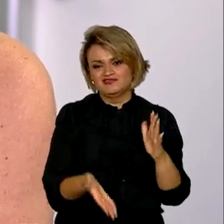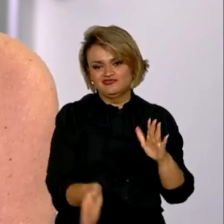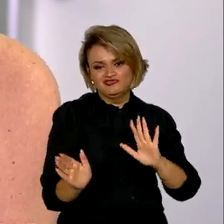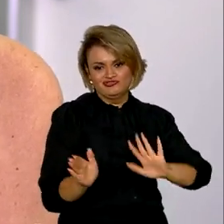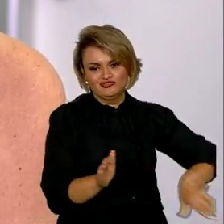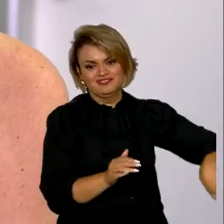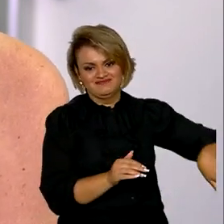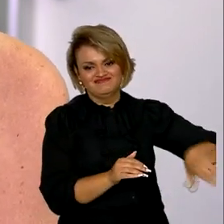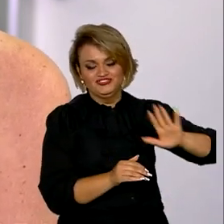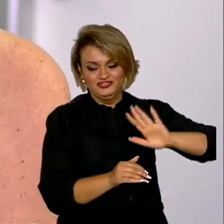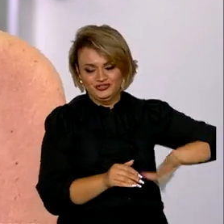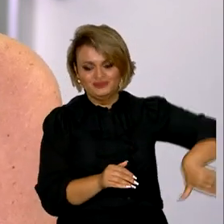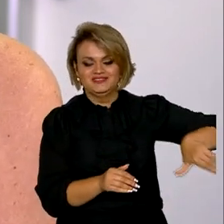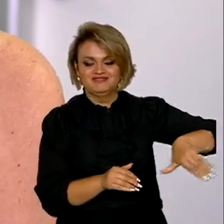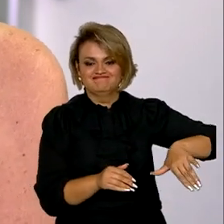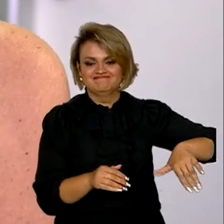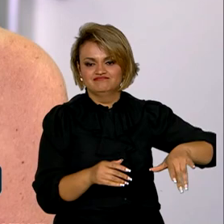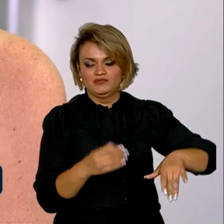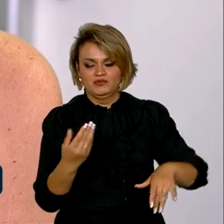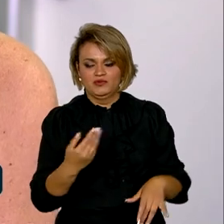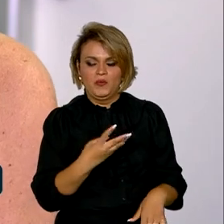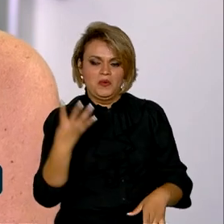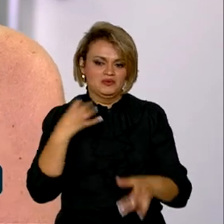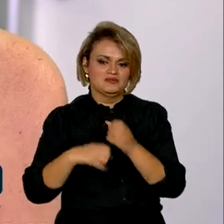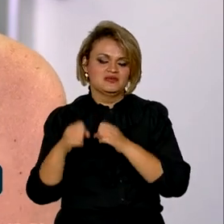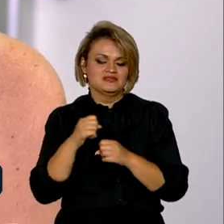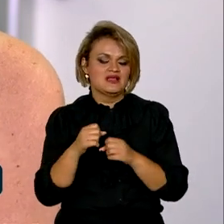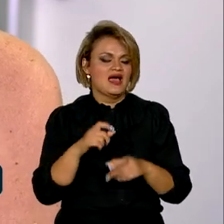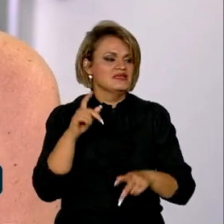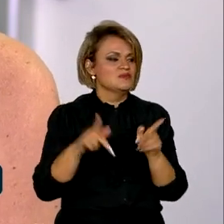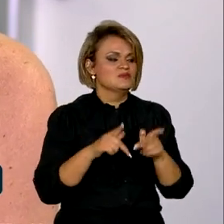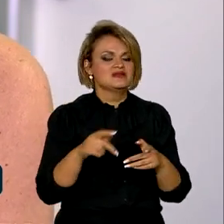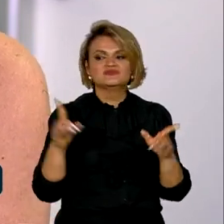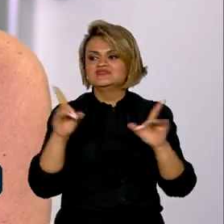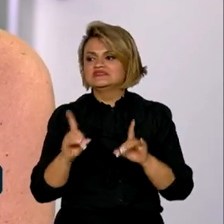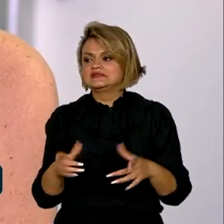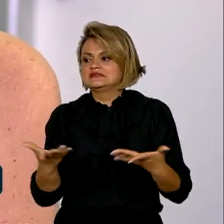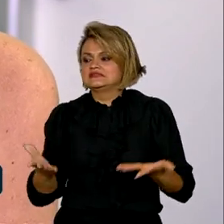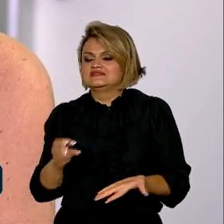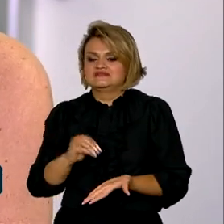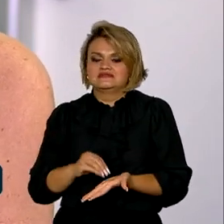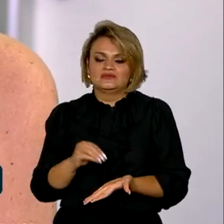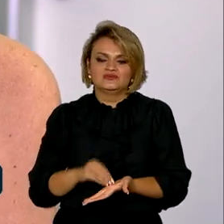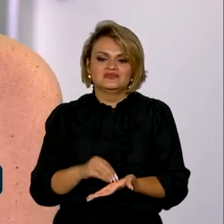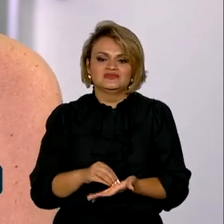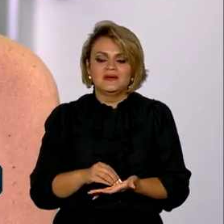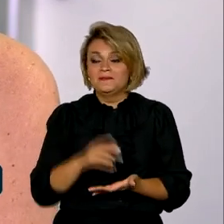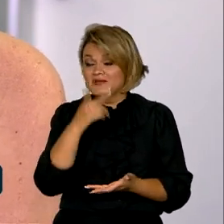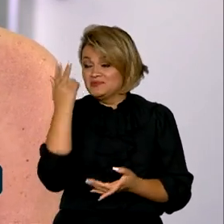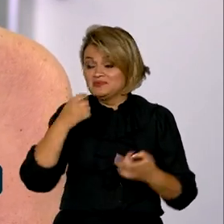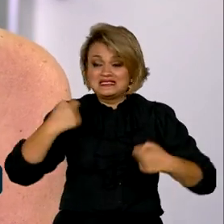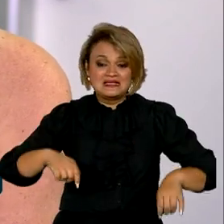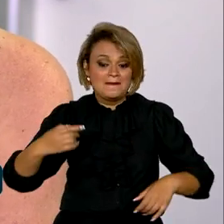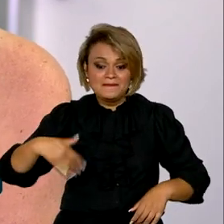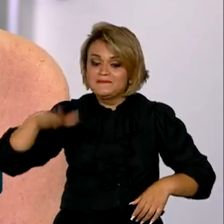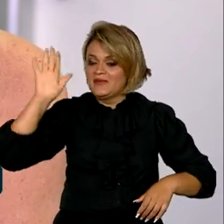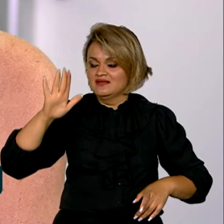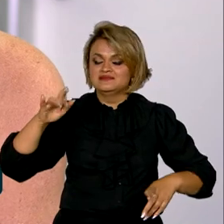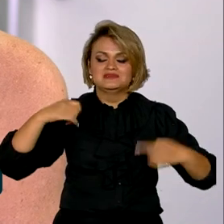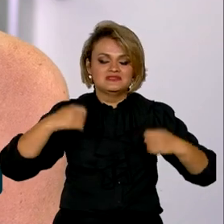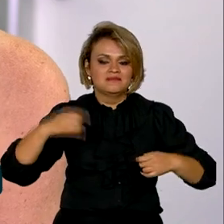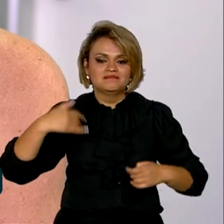acabou deixando de lado, deixando de fora uma parcela da população com deficiência, geralmente aquela que mais demanda, que mais